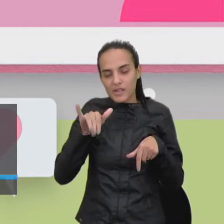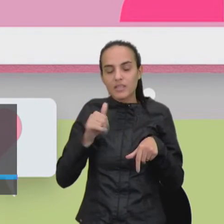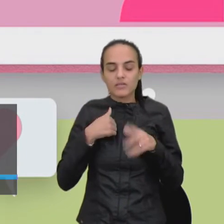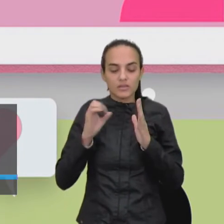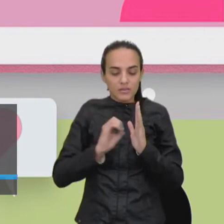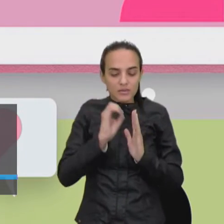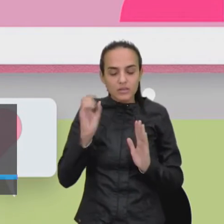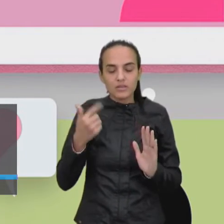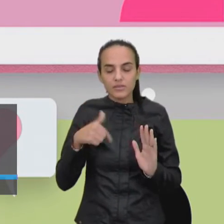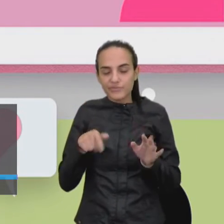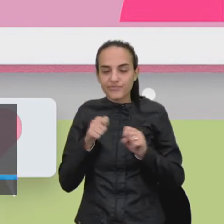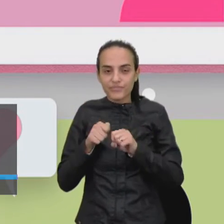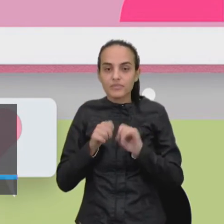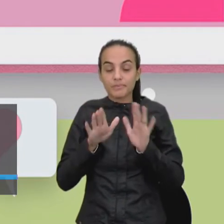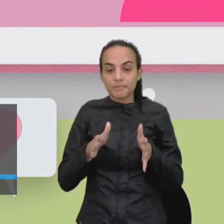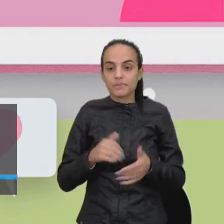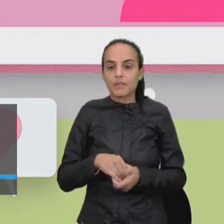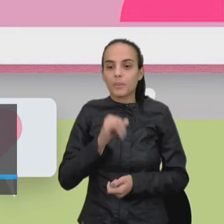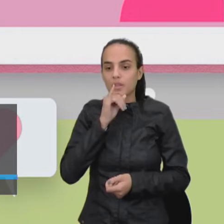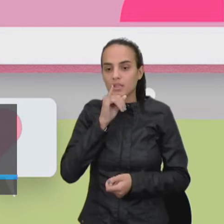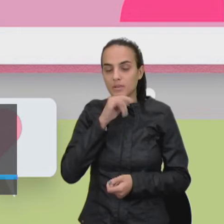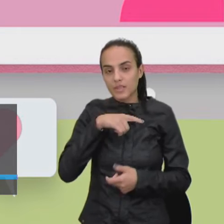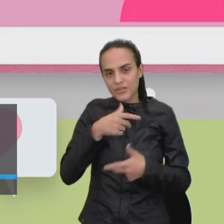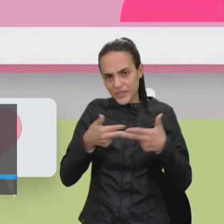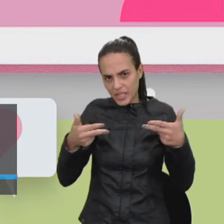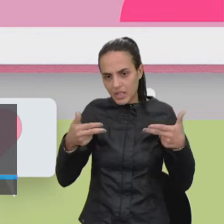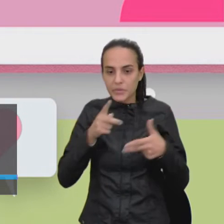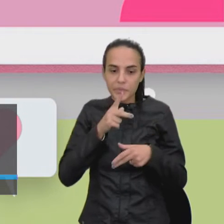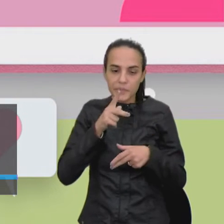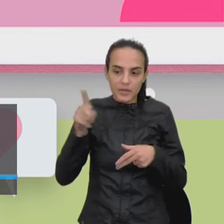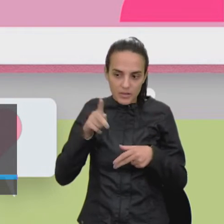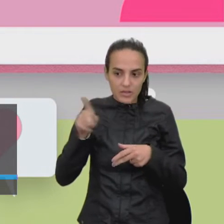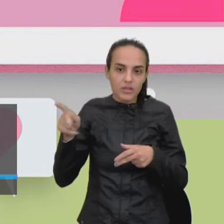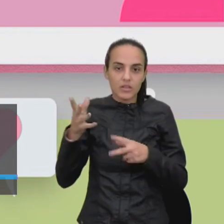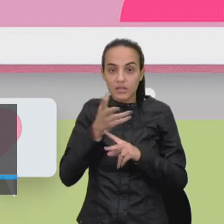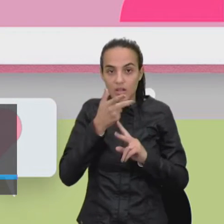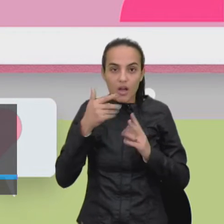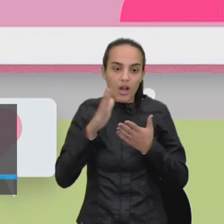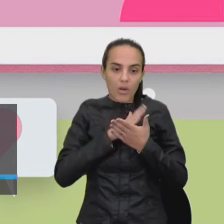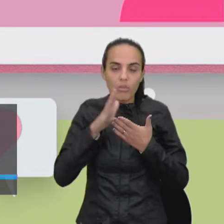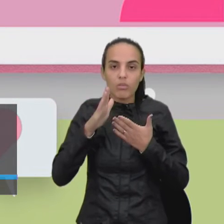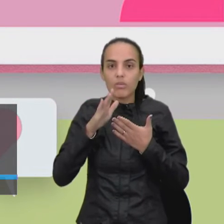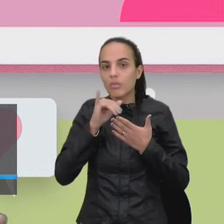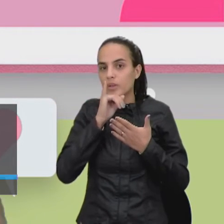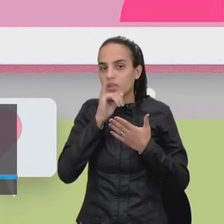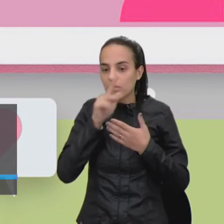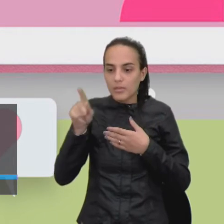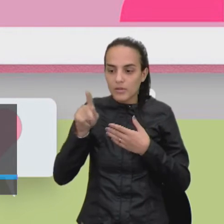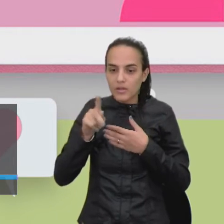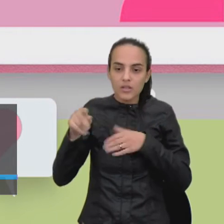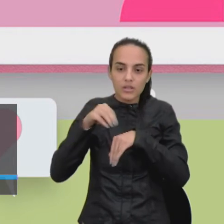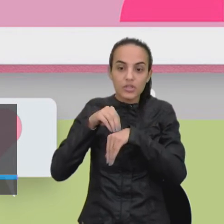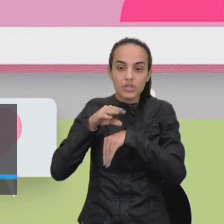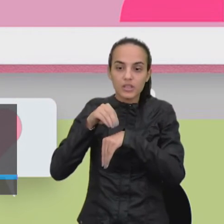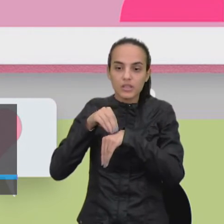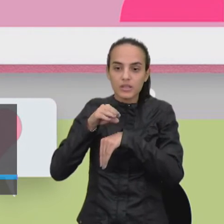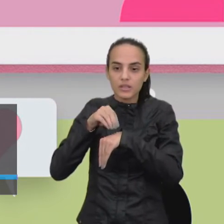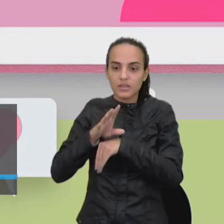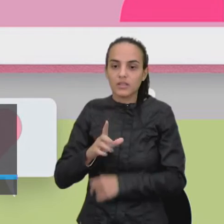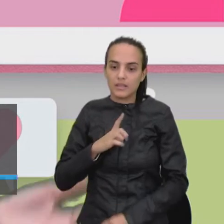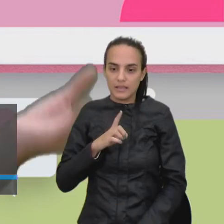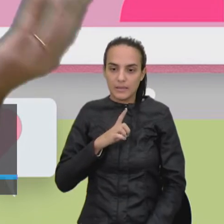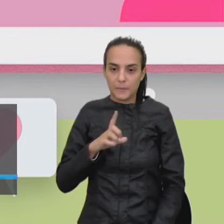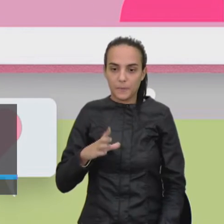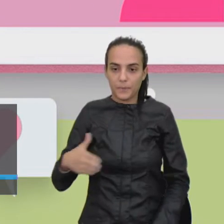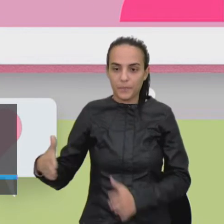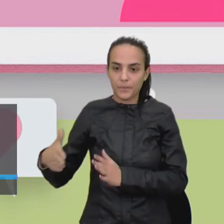acaba fazendo isso. Por exemplo, temos vários professores de arte, mas sempre tem algum professor trazendo uma dica. A Prof. Fernanda estava falando aqui durante o